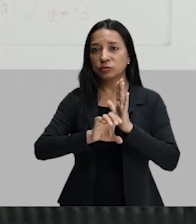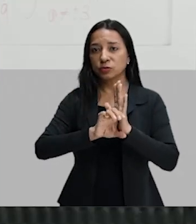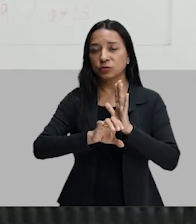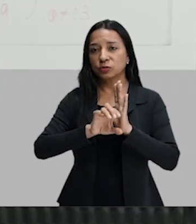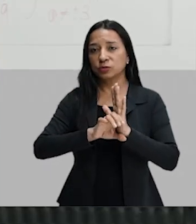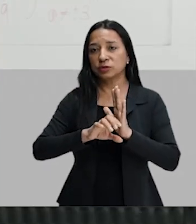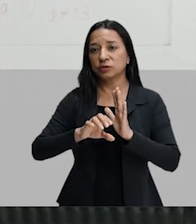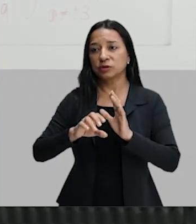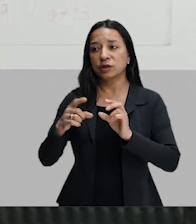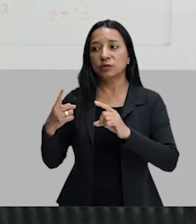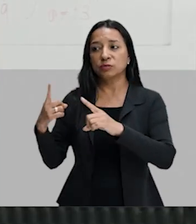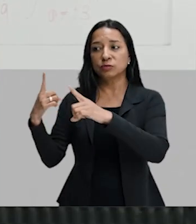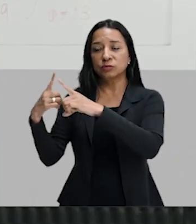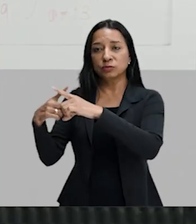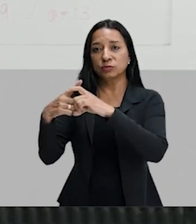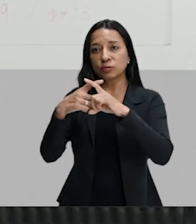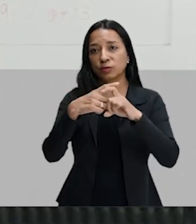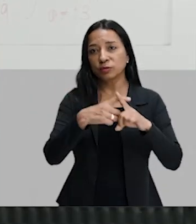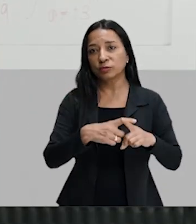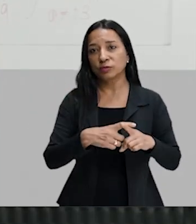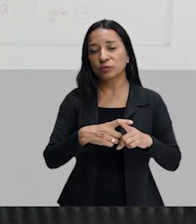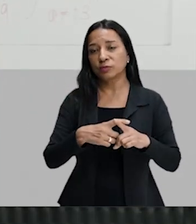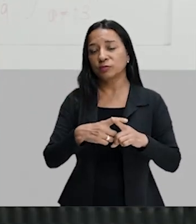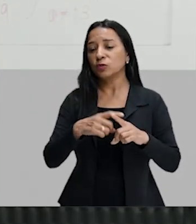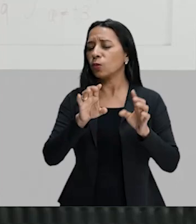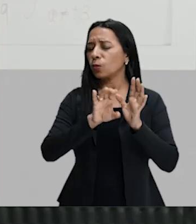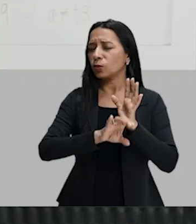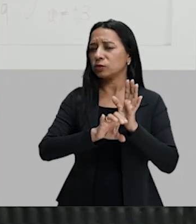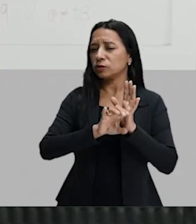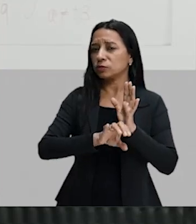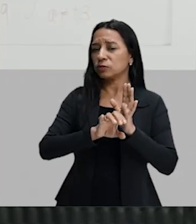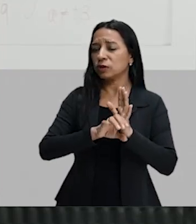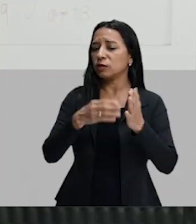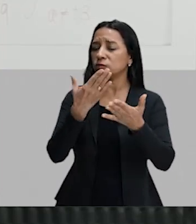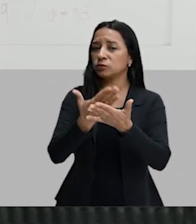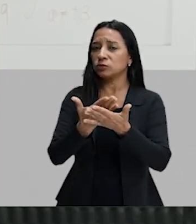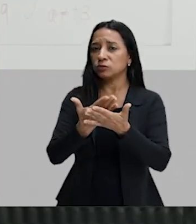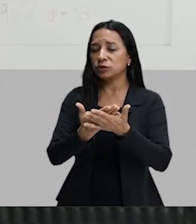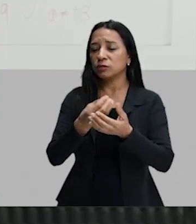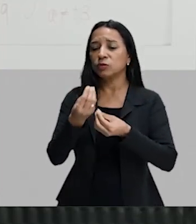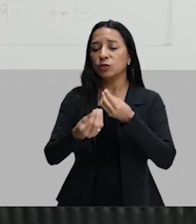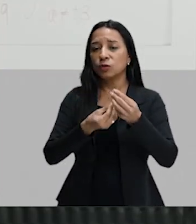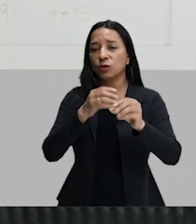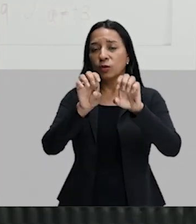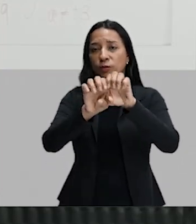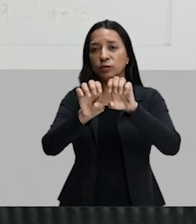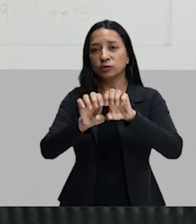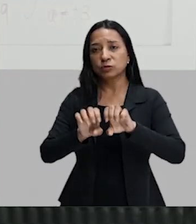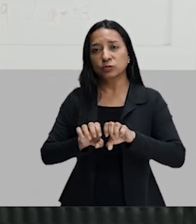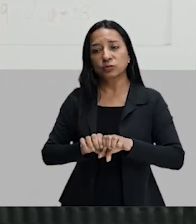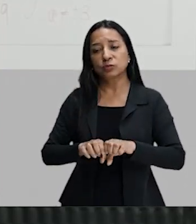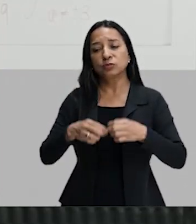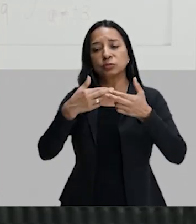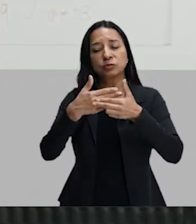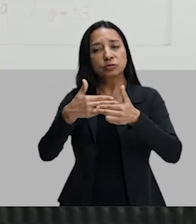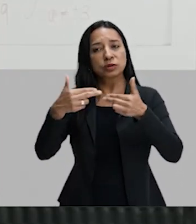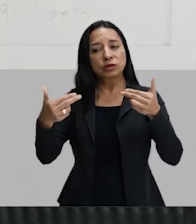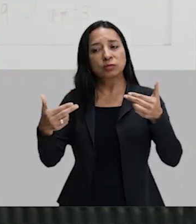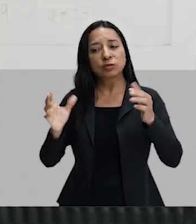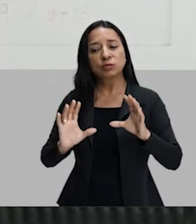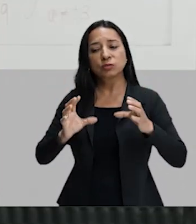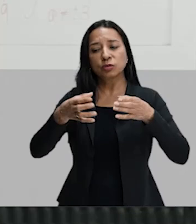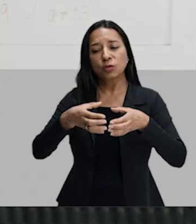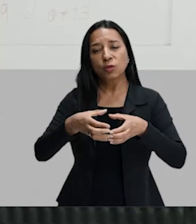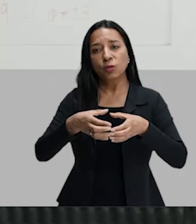dos polinômios, né? Definimos o polinômio, como é que sua estrutura, como é seus elementos que compõem